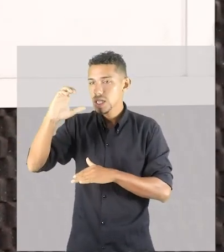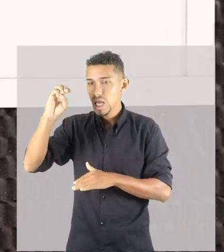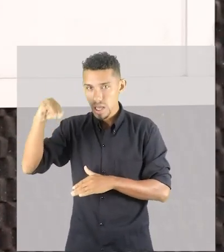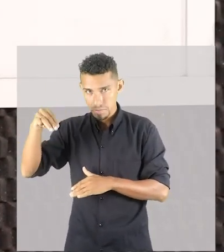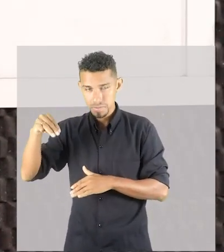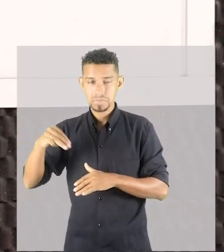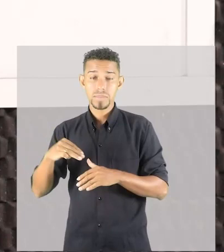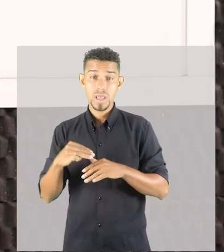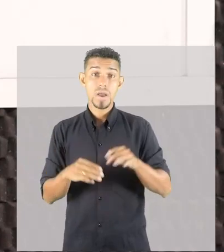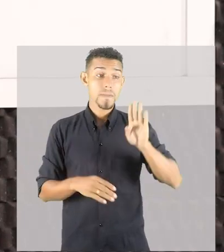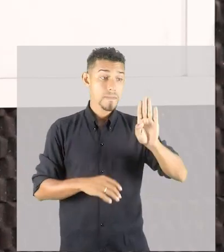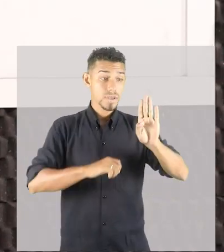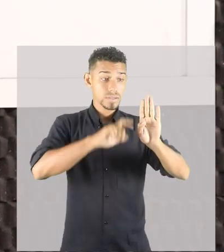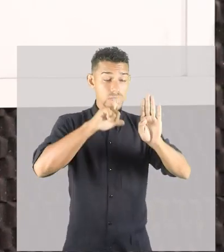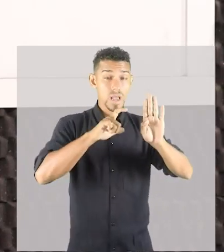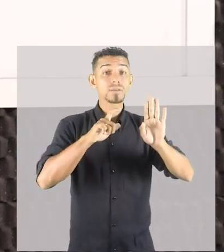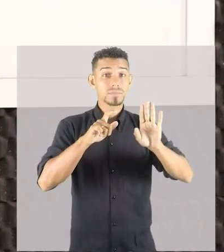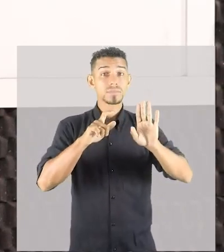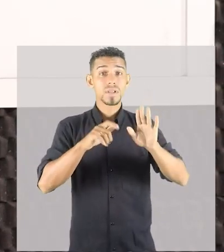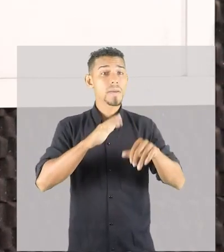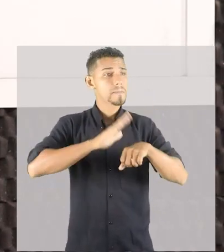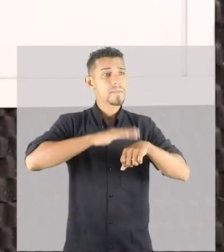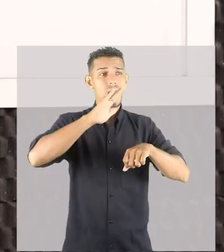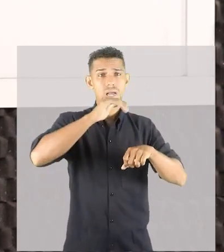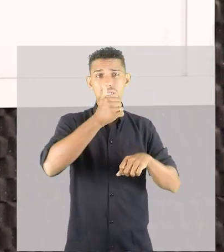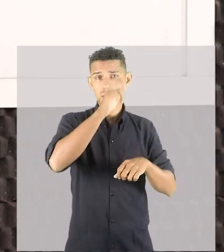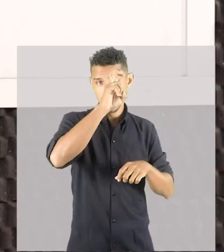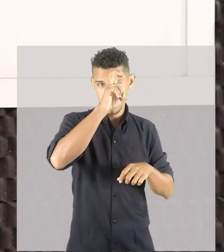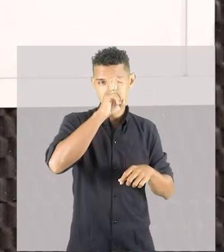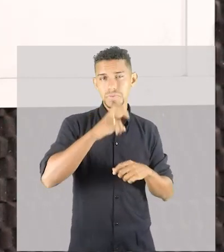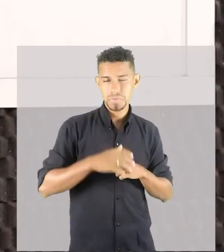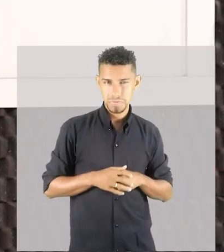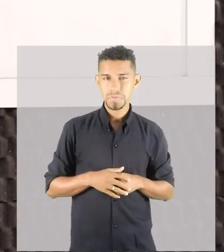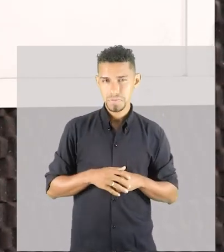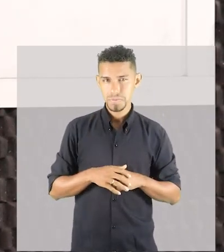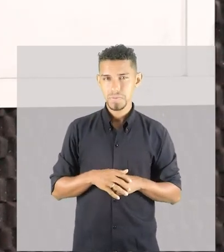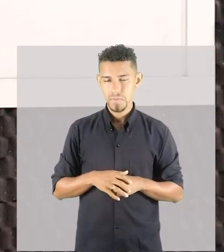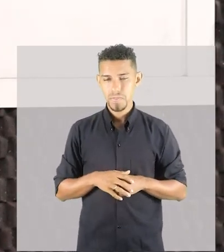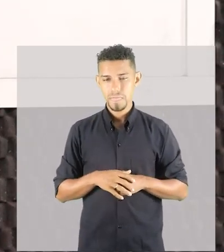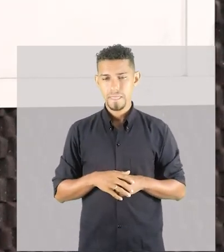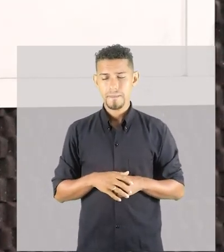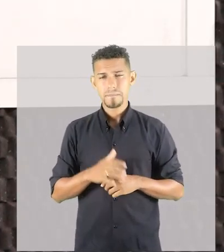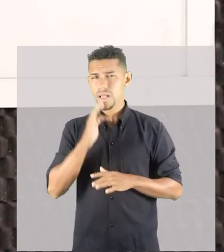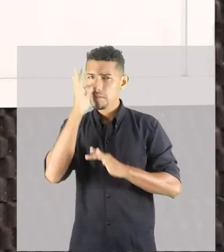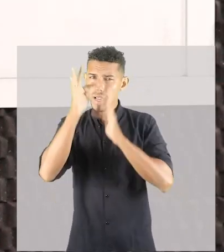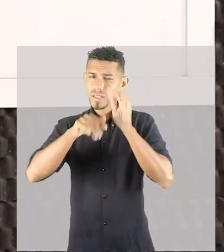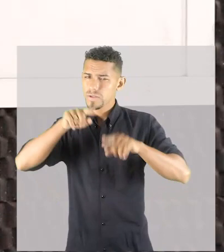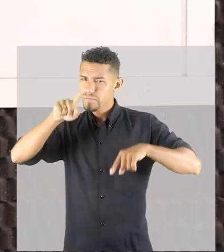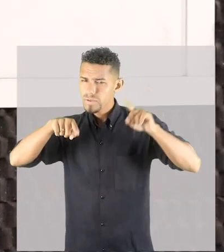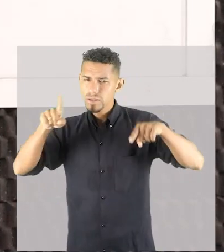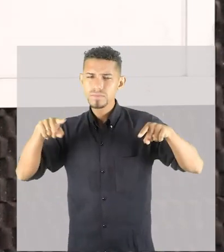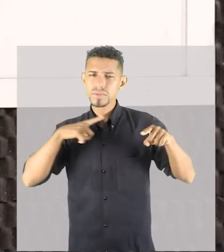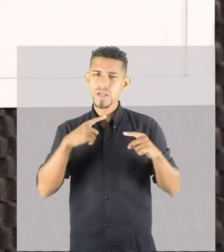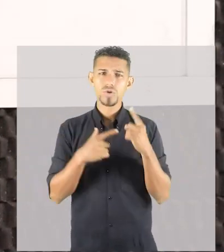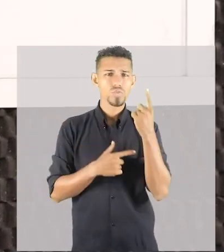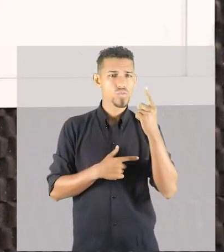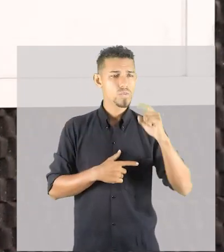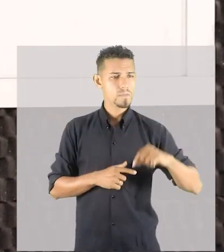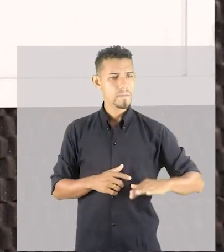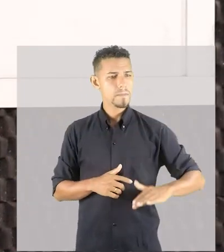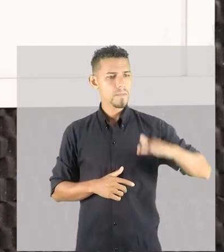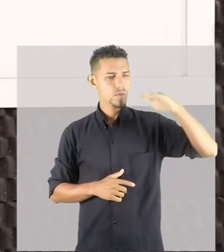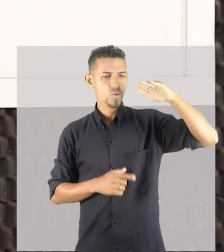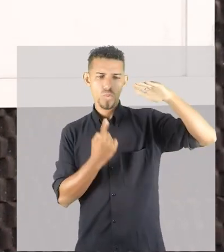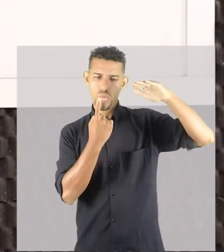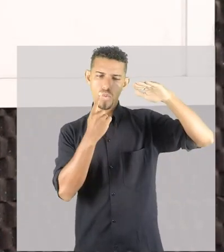que aparecer um bezão, a planta cresce mais 15, tá certo? As plantas têm uma variação entre 1 metro